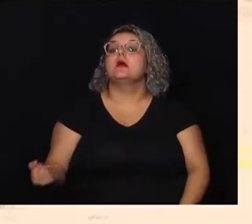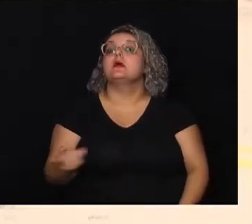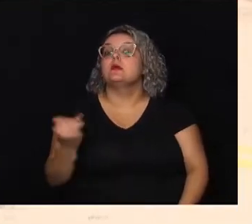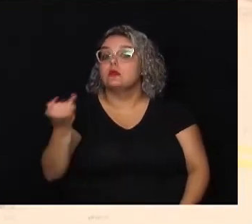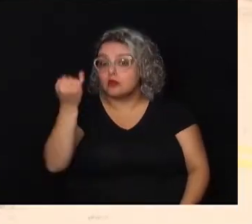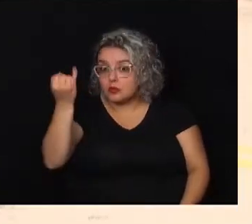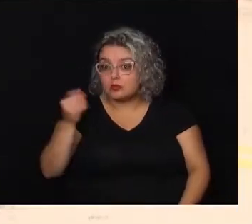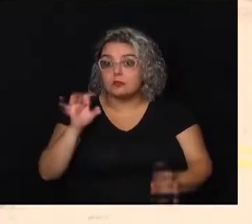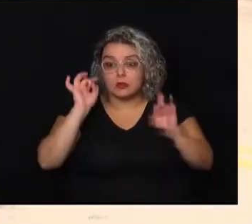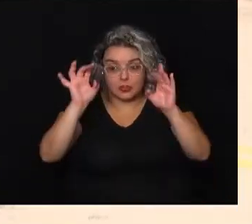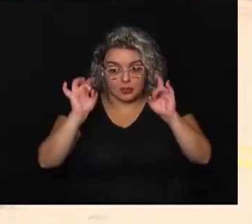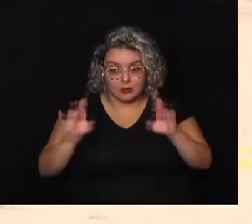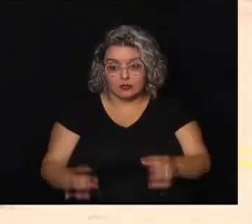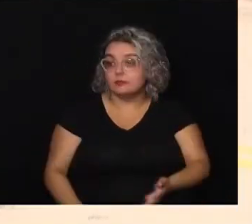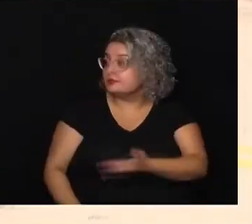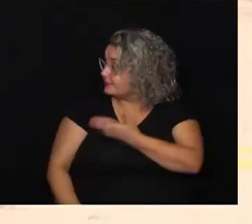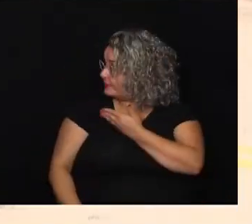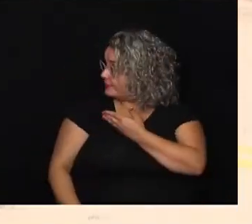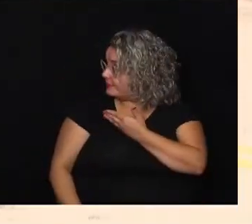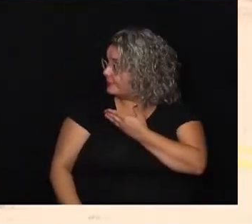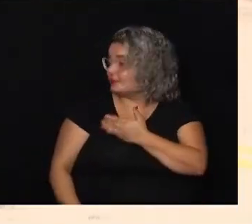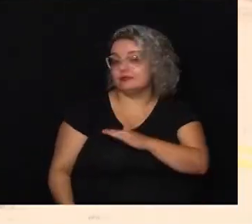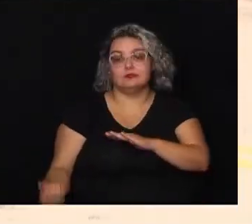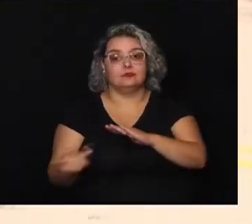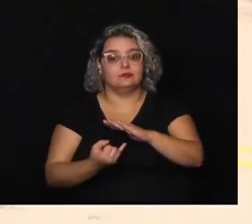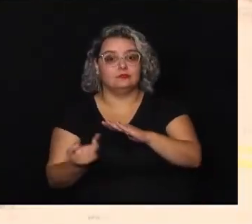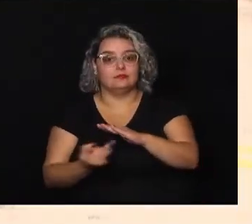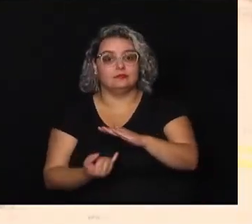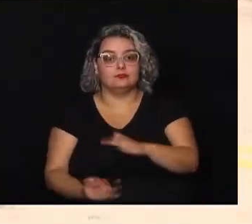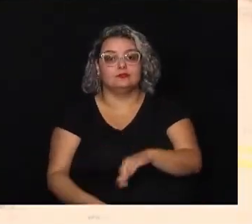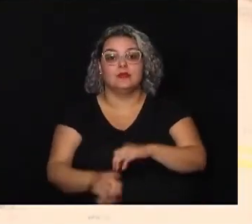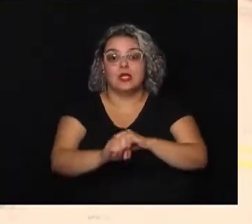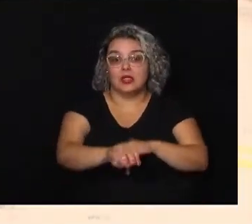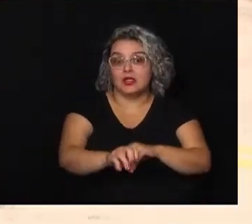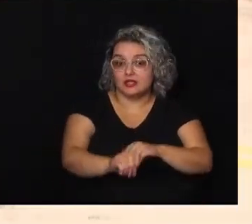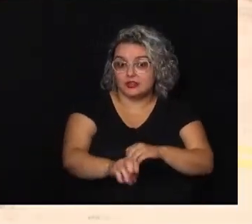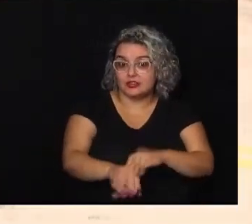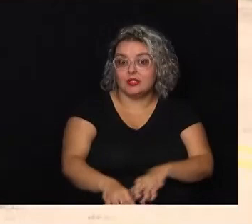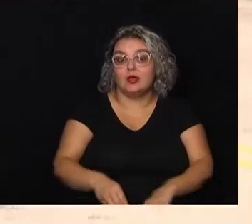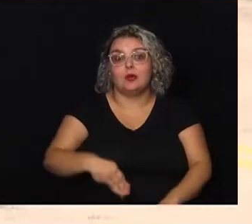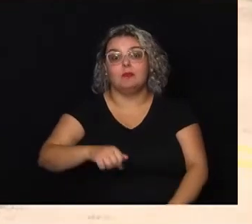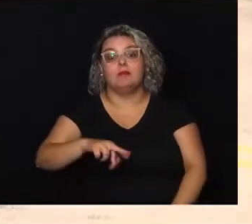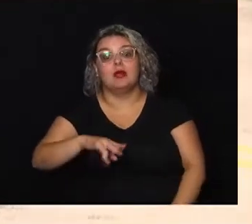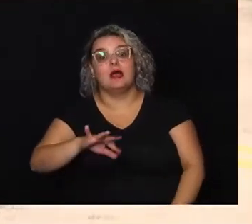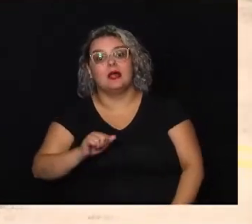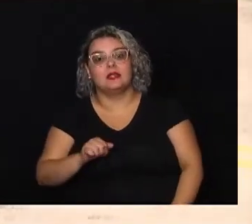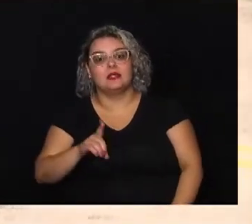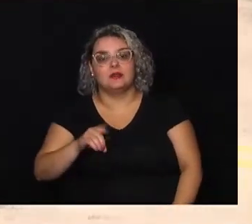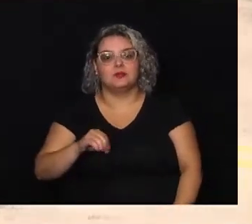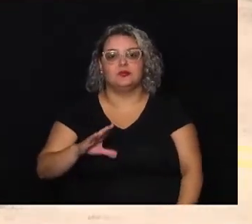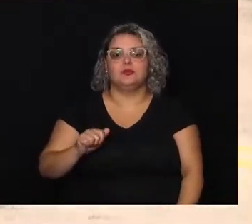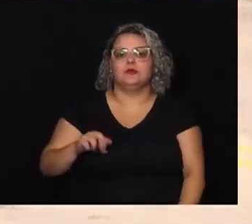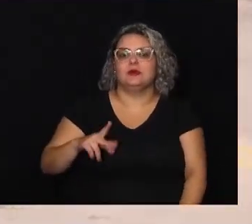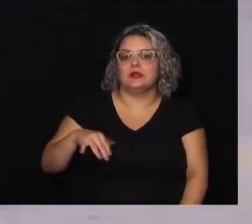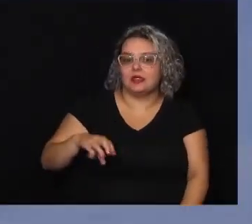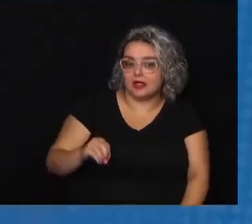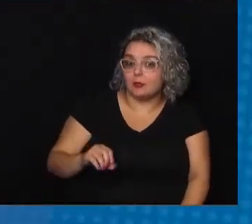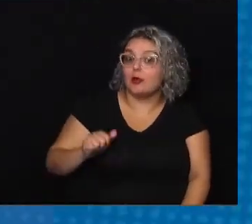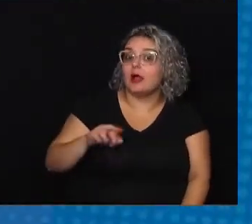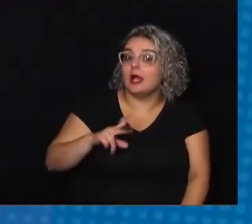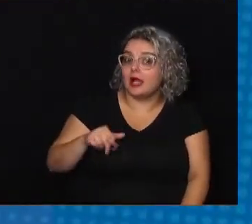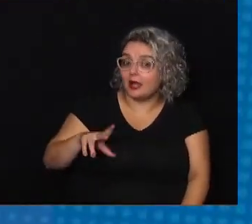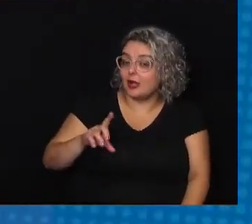mais especificamente aqui, para o Instituto Educacional Maria do Carmo Arruda Toledo.